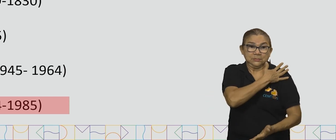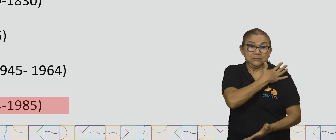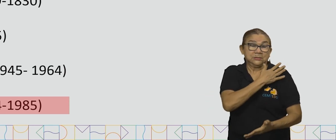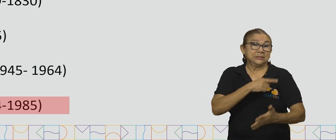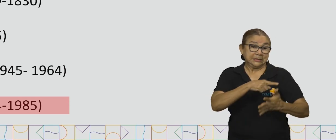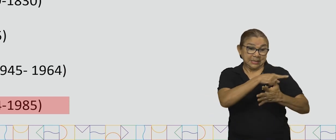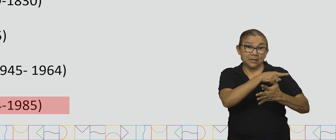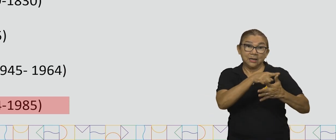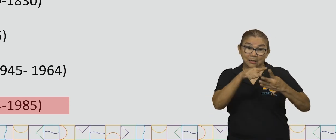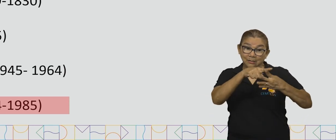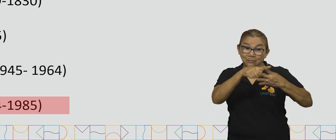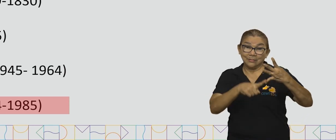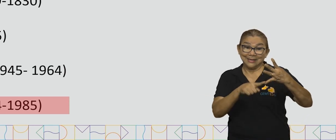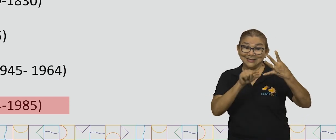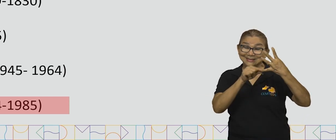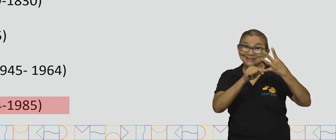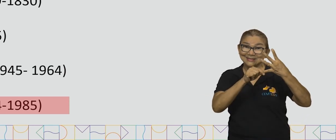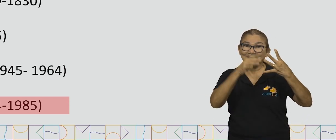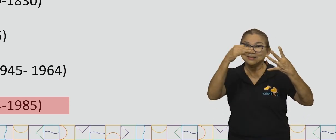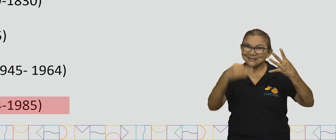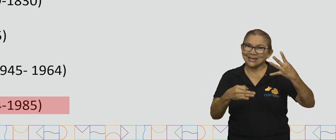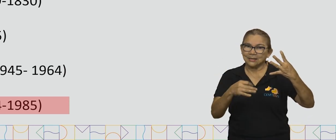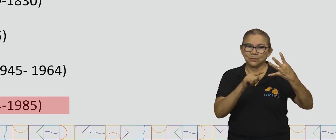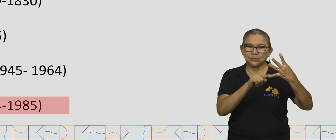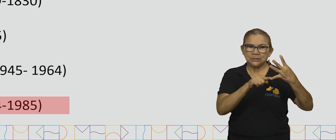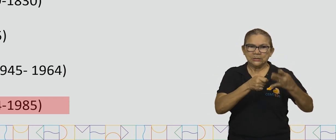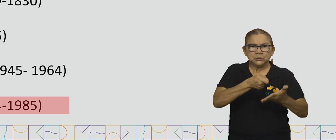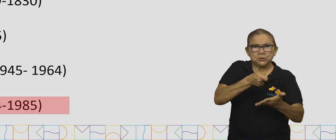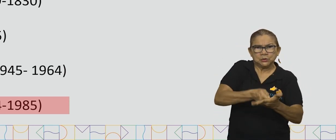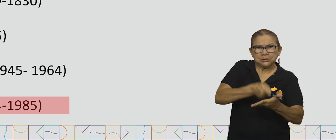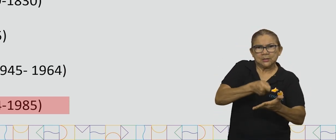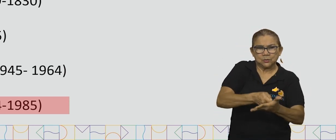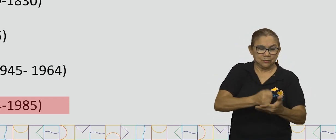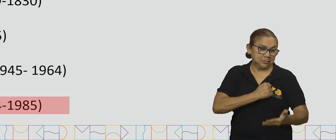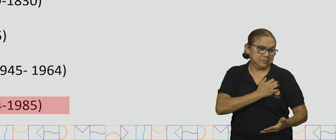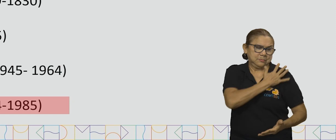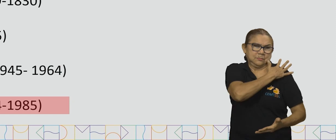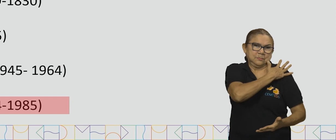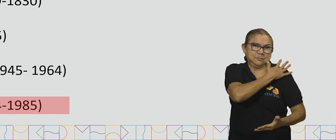a ditadura militar, entre 1964 e